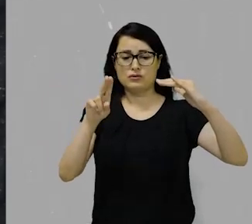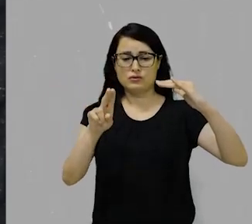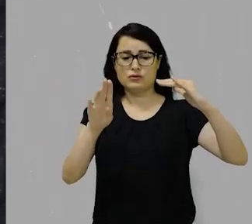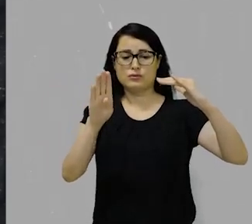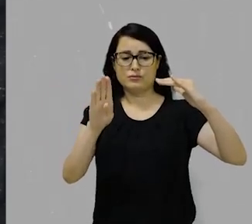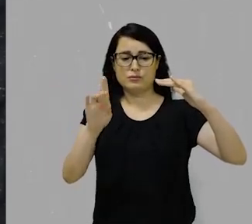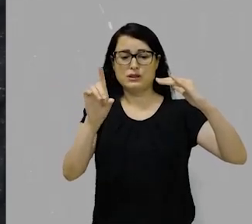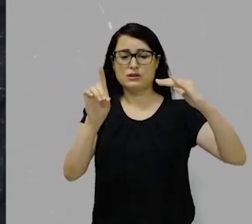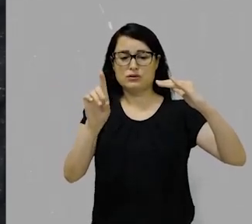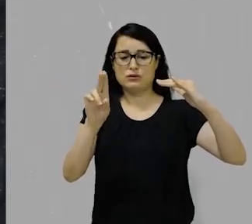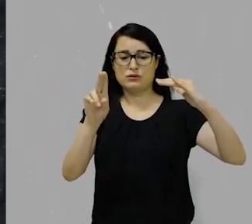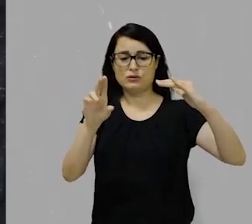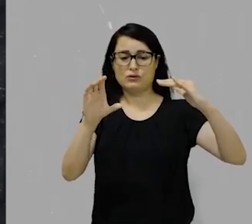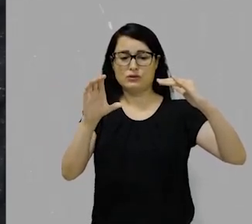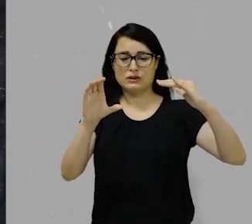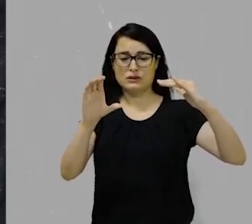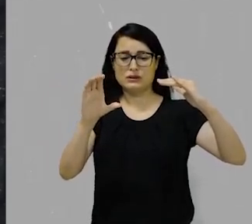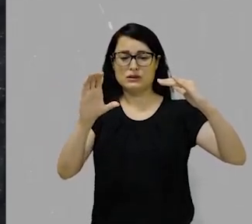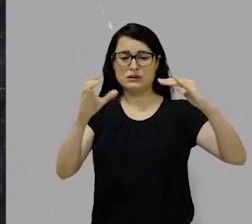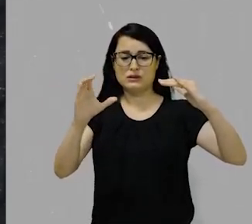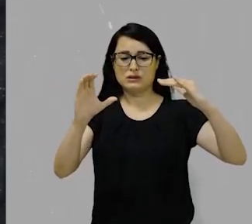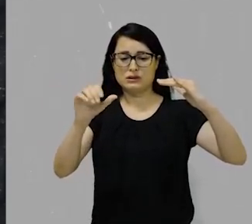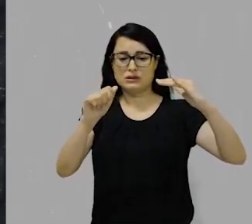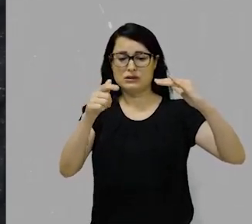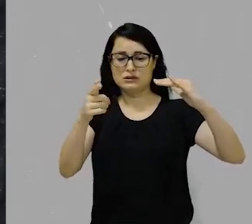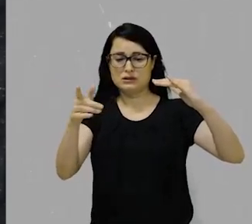subducção, tá? Vou falar de novo.